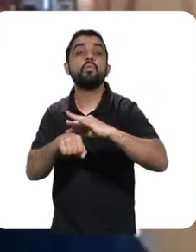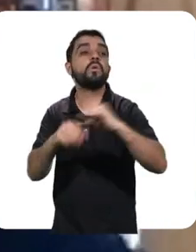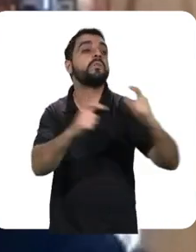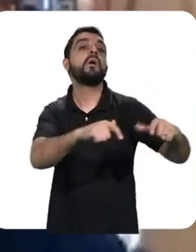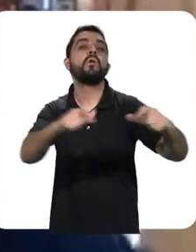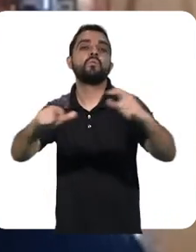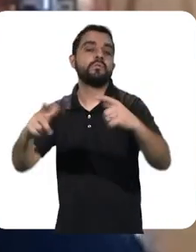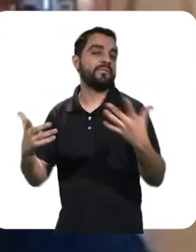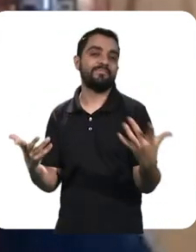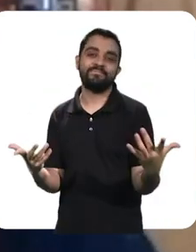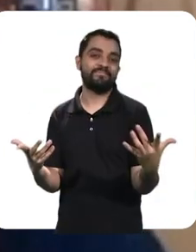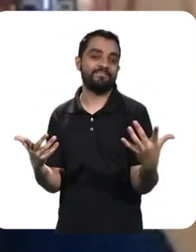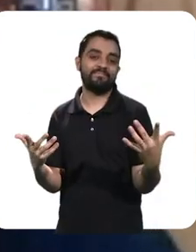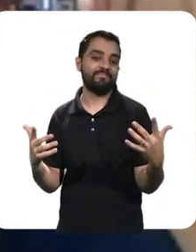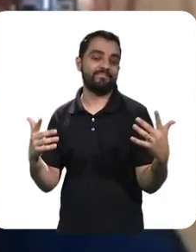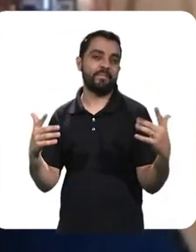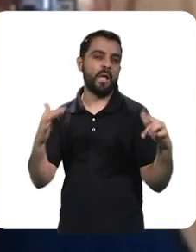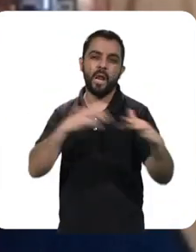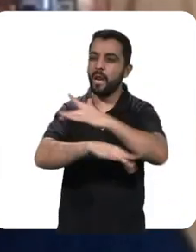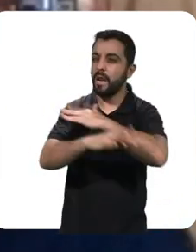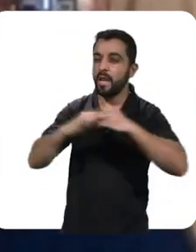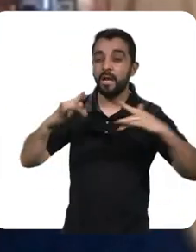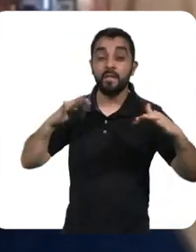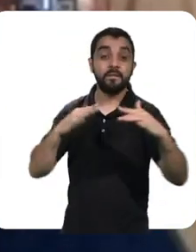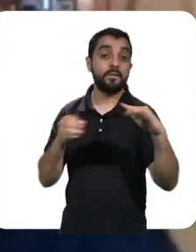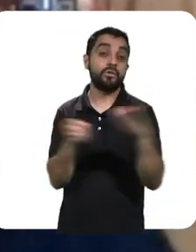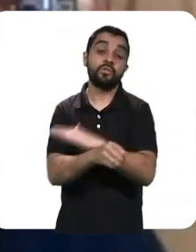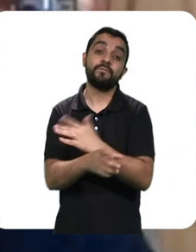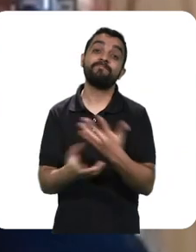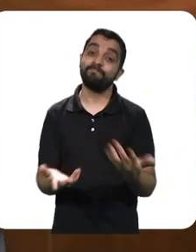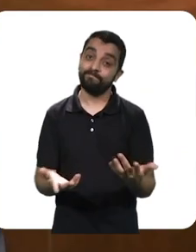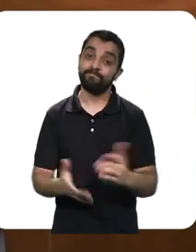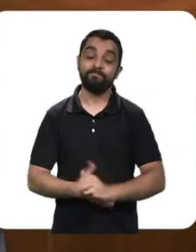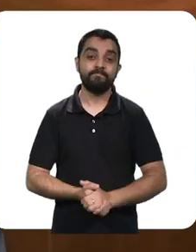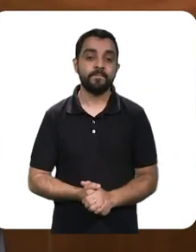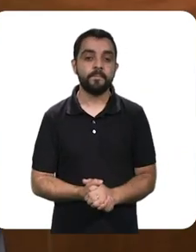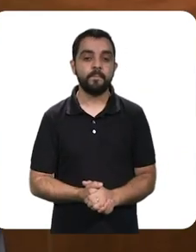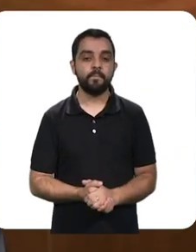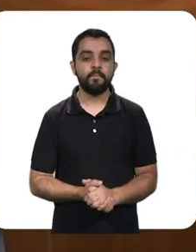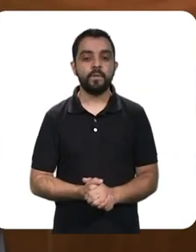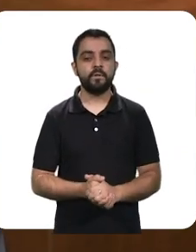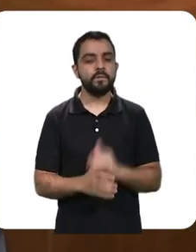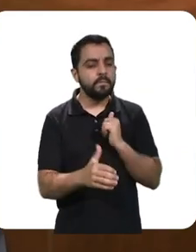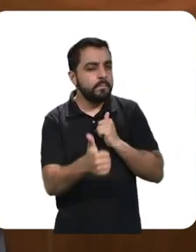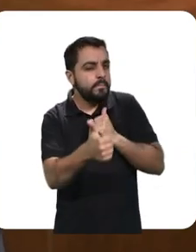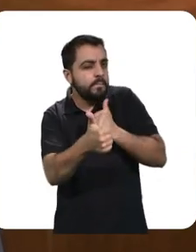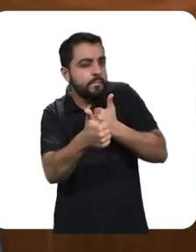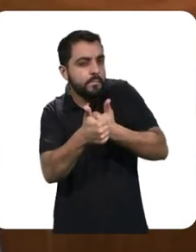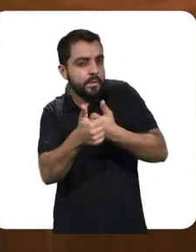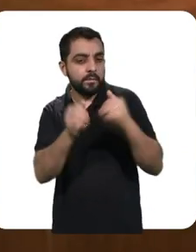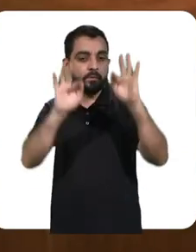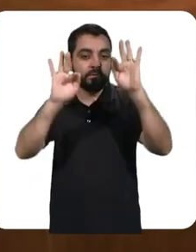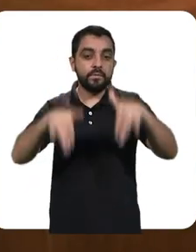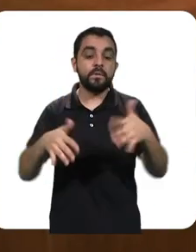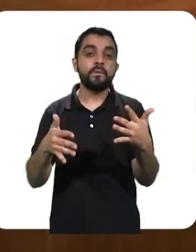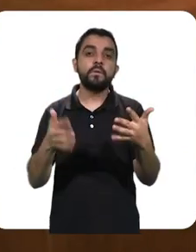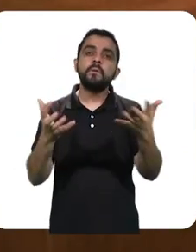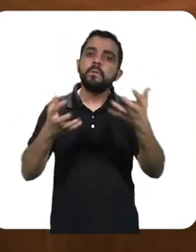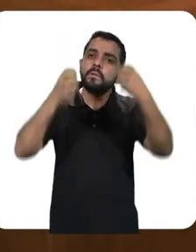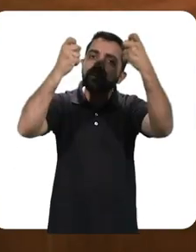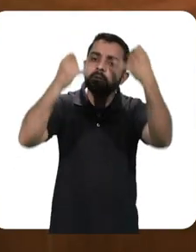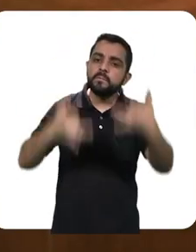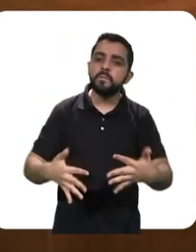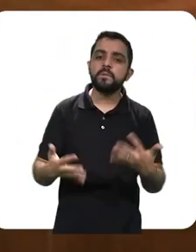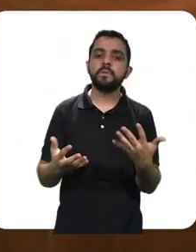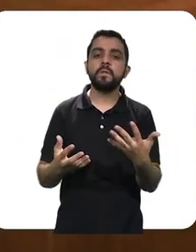de contatos, né? É um verdadeiro país aquilo lá. Já está caminhando para o encerramento. Professor Davidson, eu queria que você